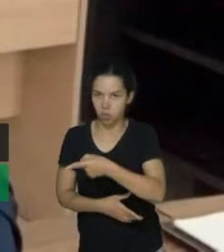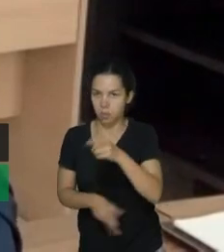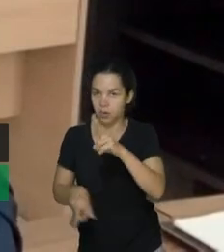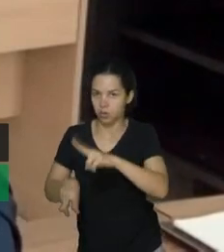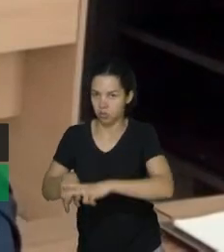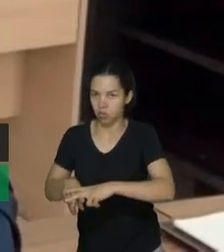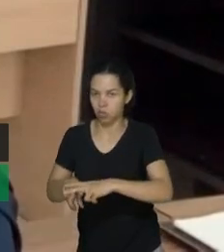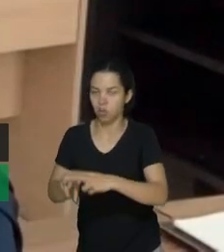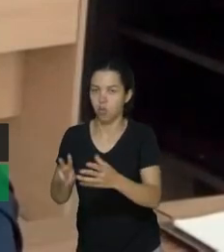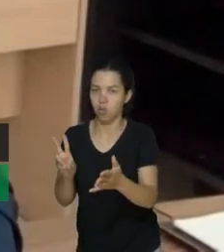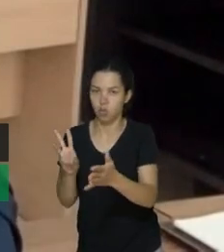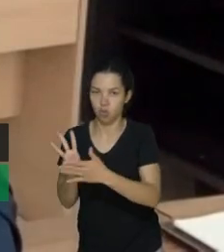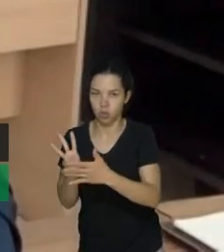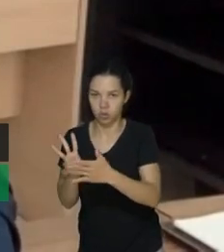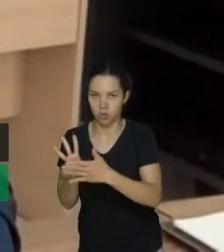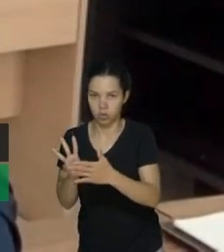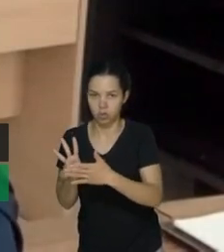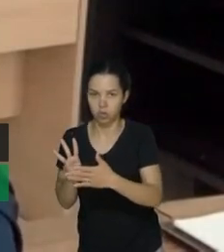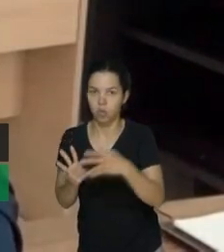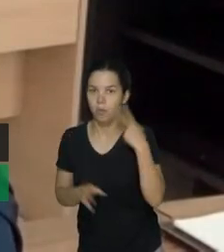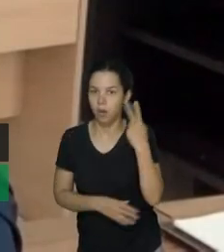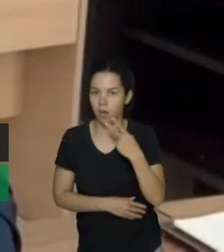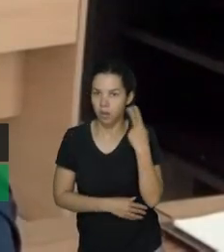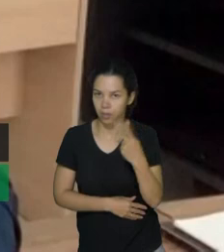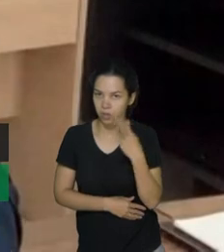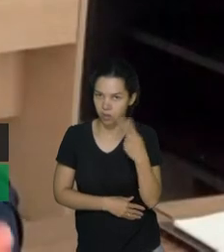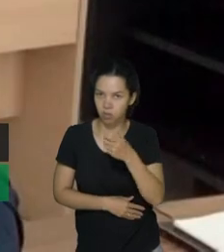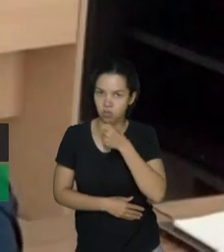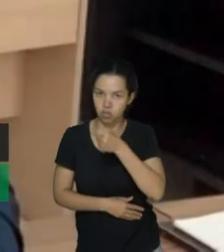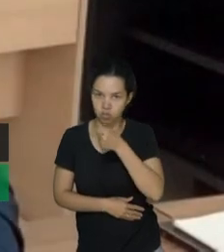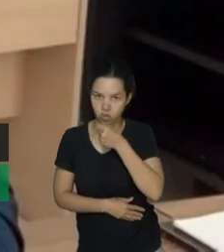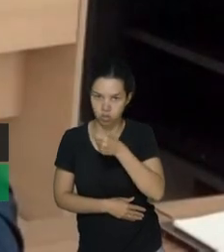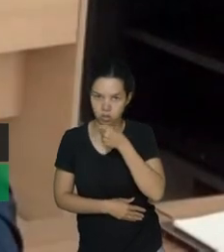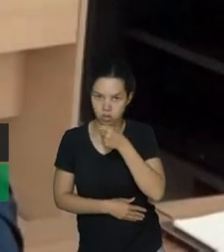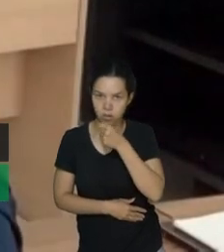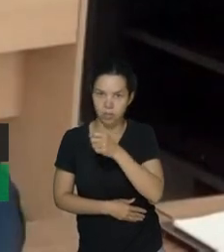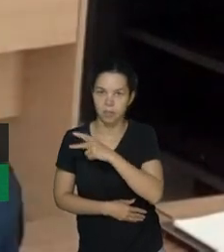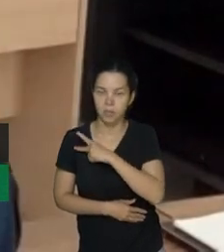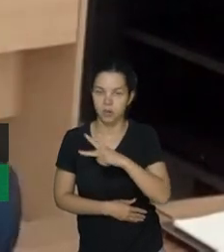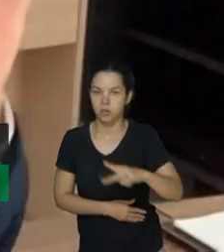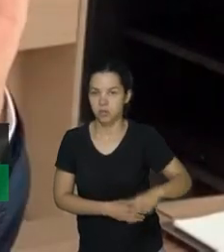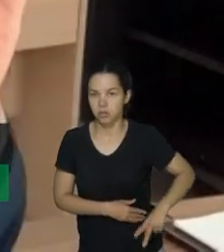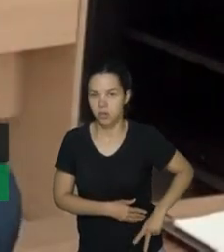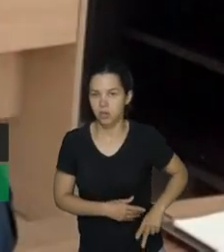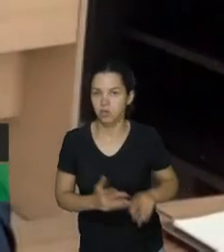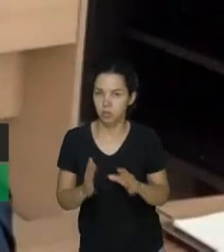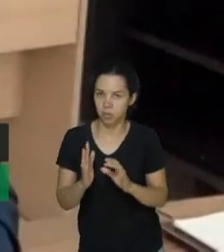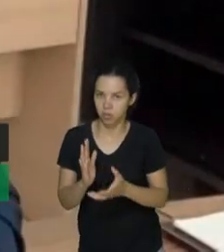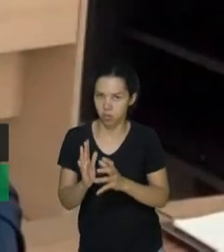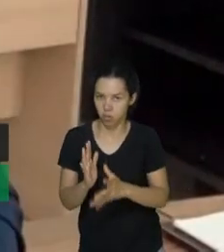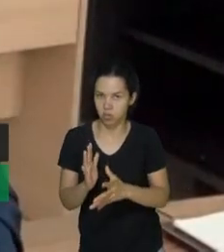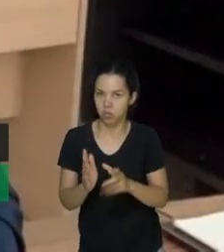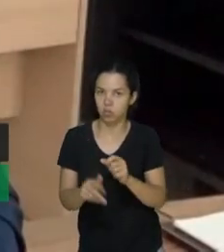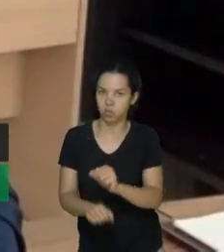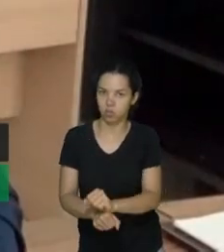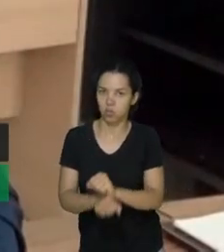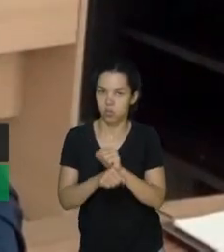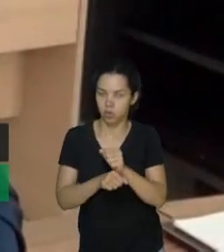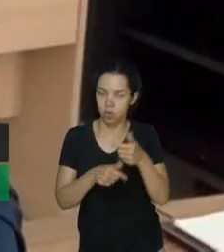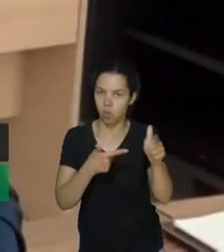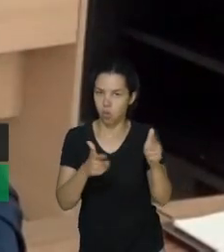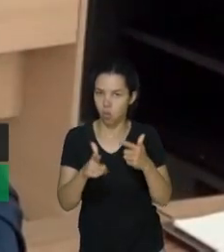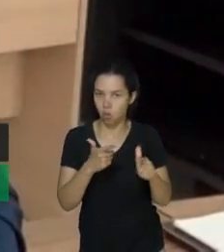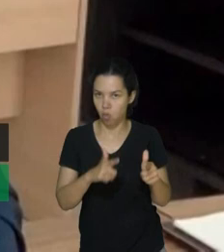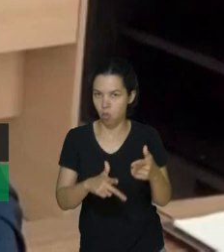o índio, parlamentar, jornalista, presidente de partido e suspendeu tantas outras